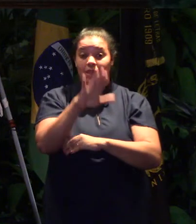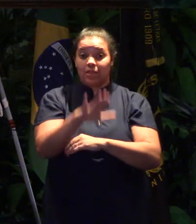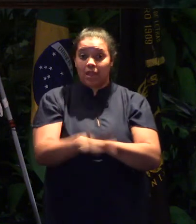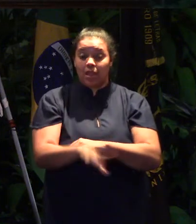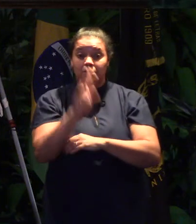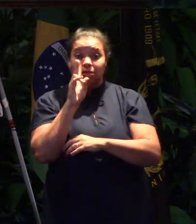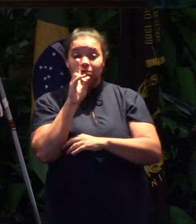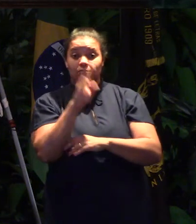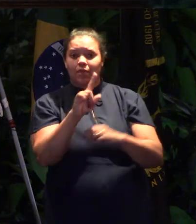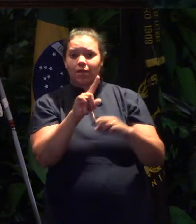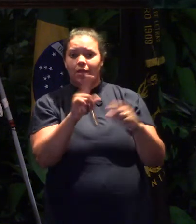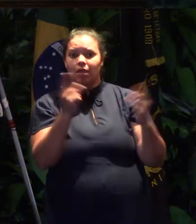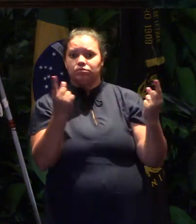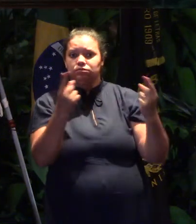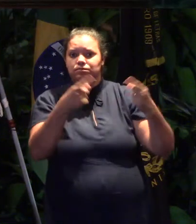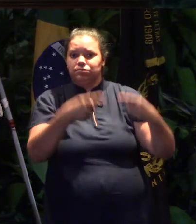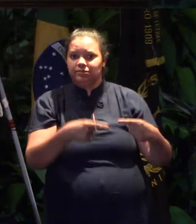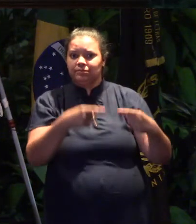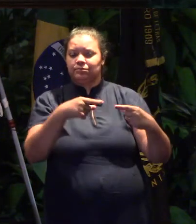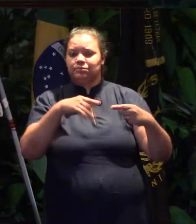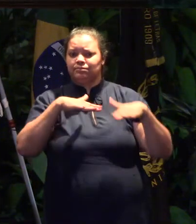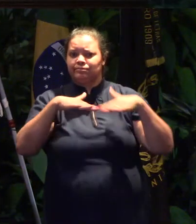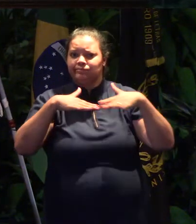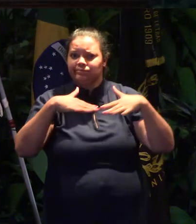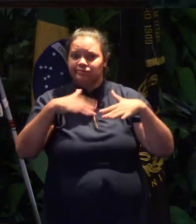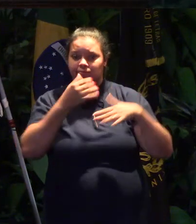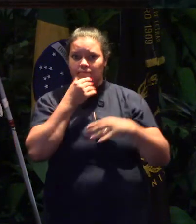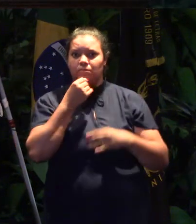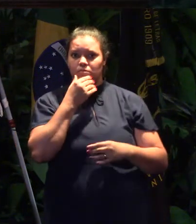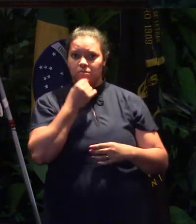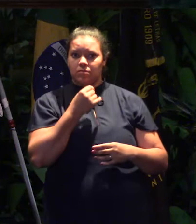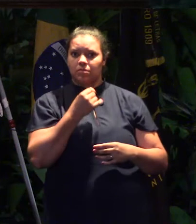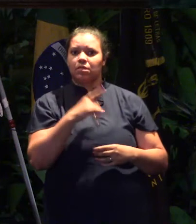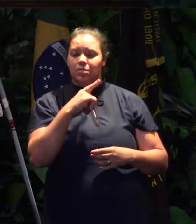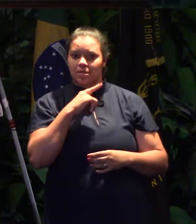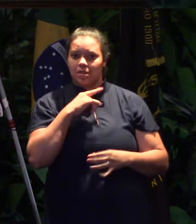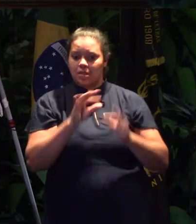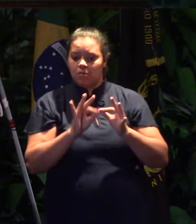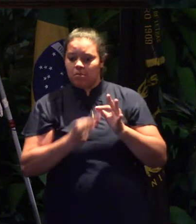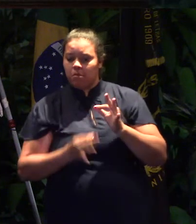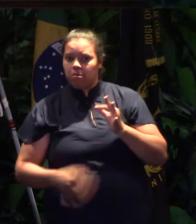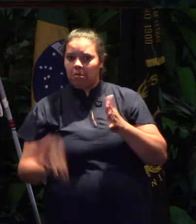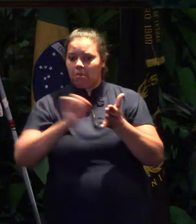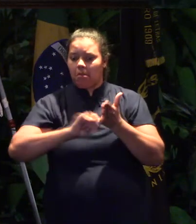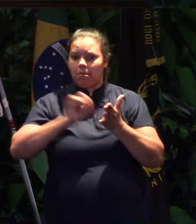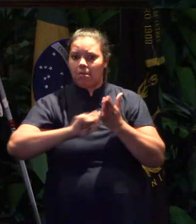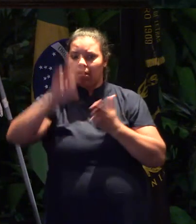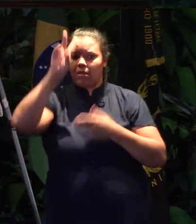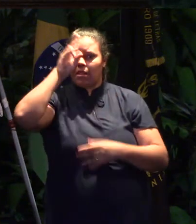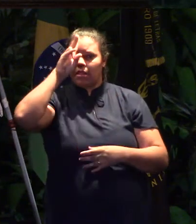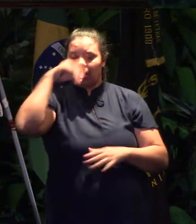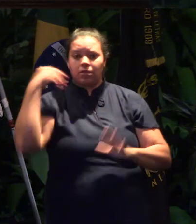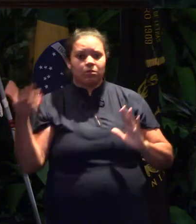você vê as batalhas de slam, as batalhas, os caras têm letras enormes, né? eles vão lembrando de tudo,